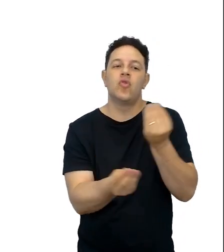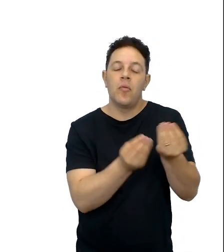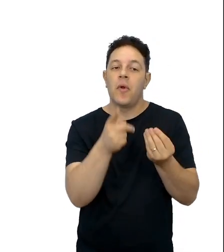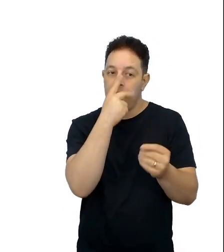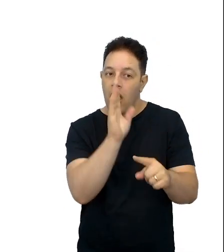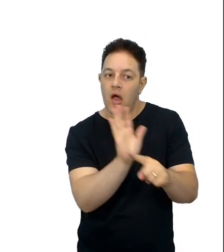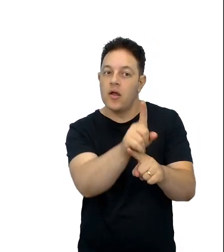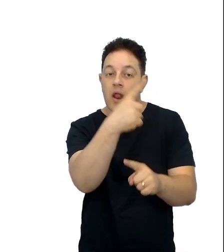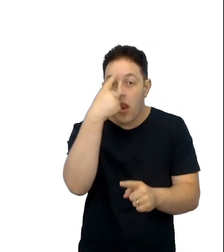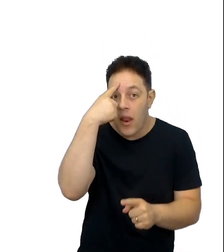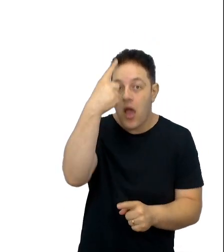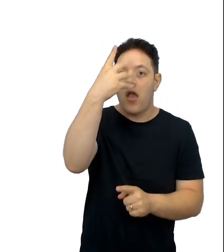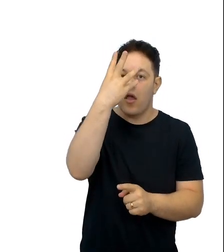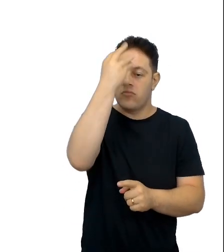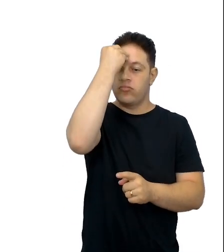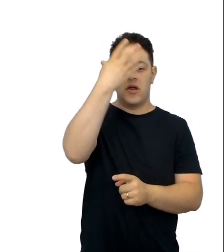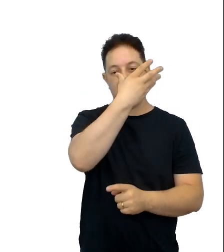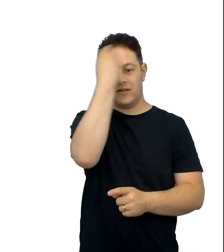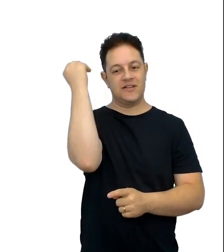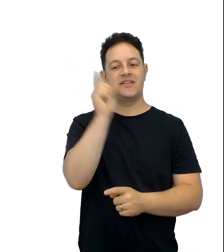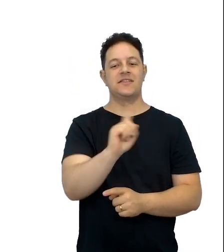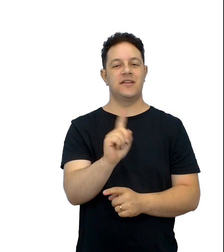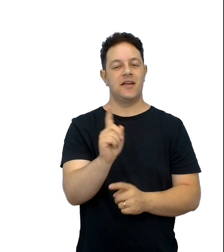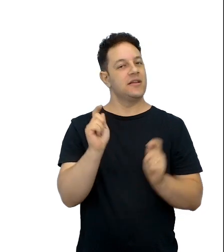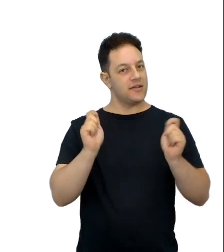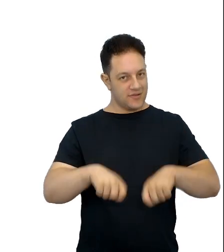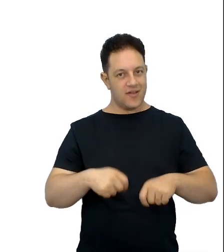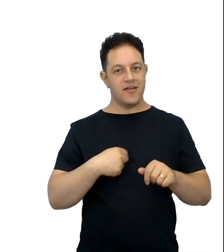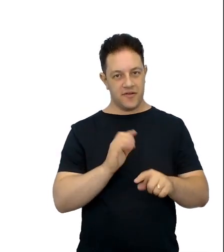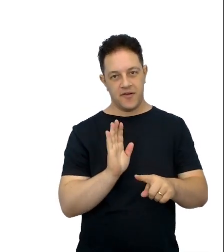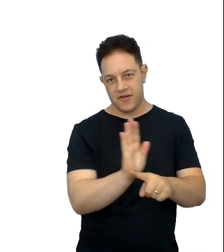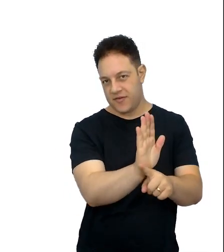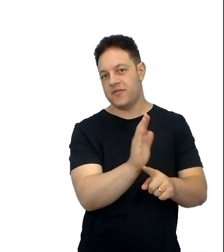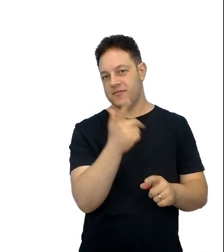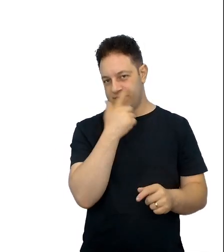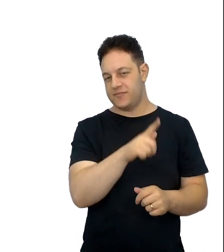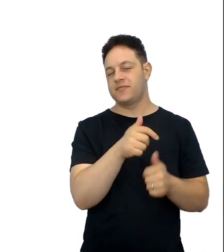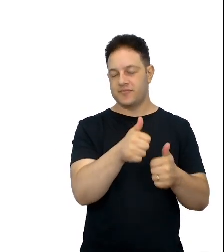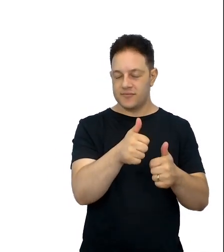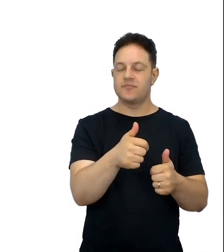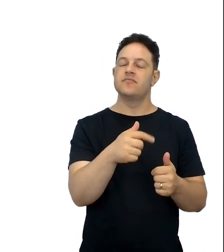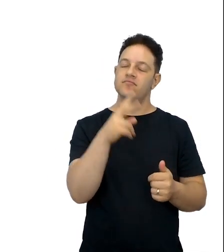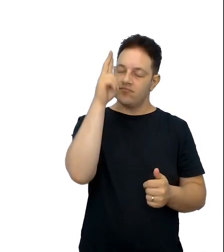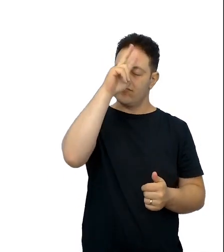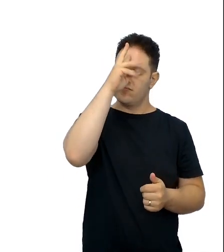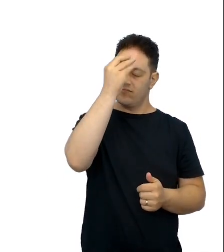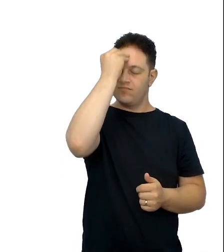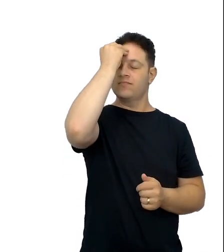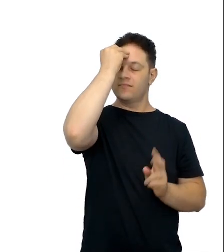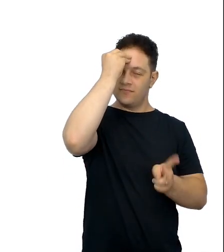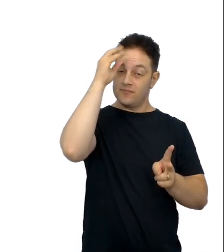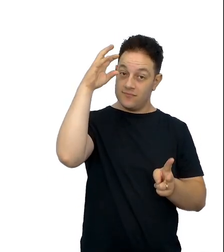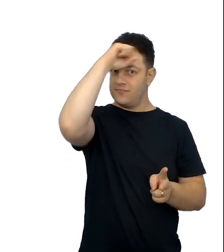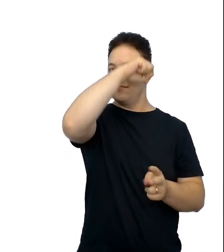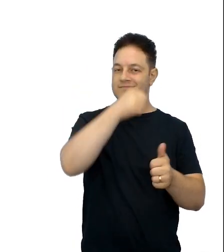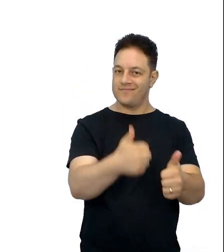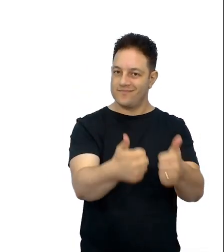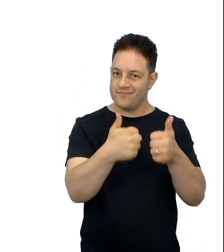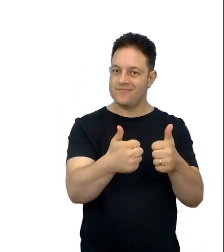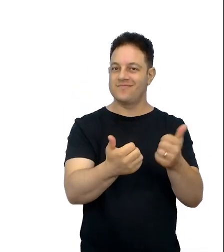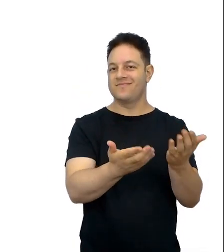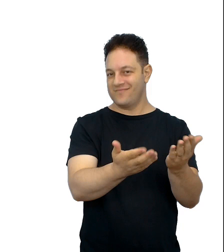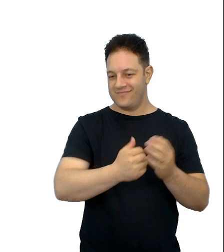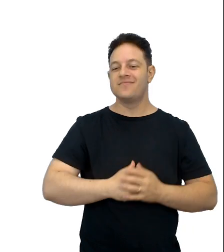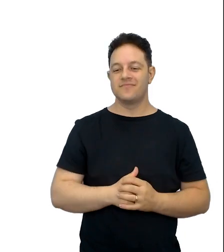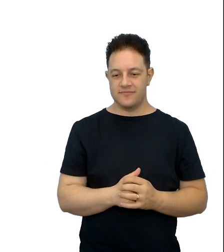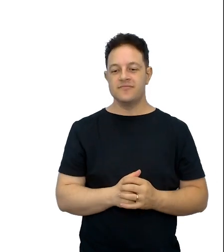sabe, né, para que eu possa agir, né, e ajudá-lo a aprender aquele